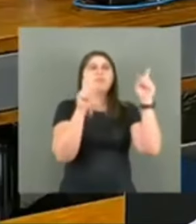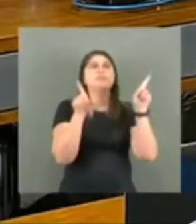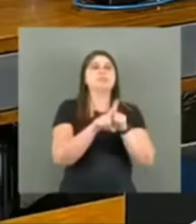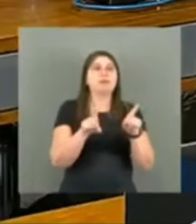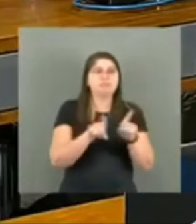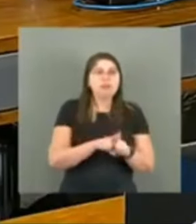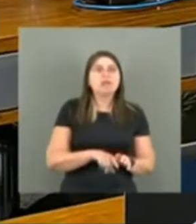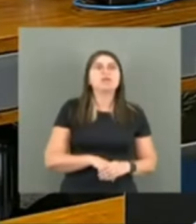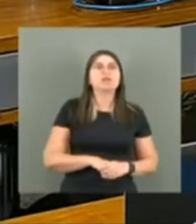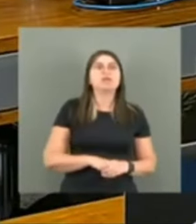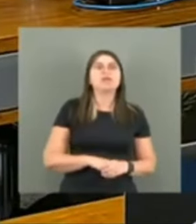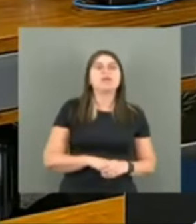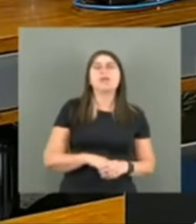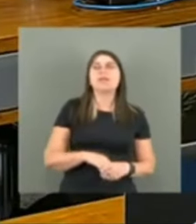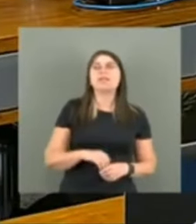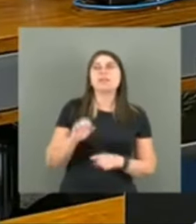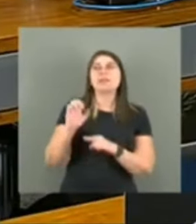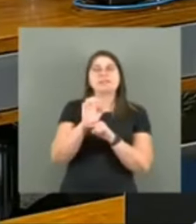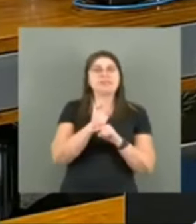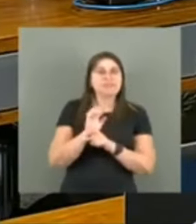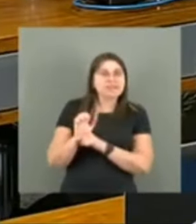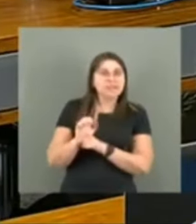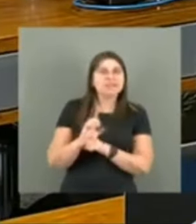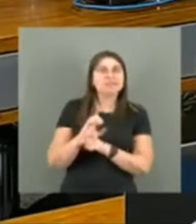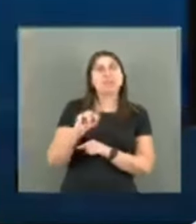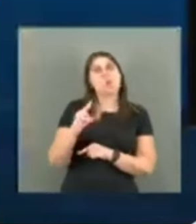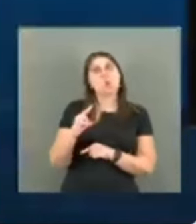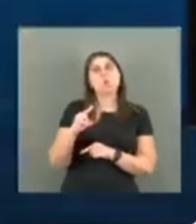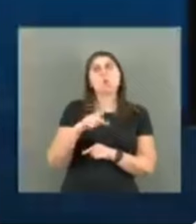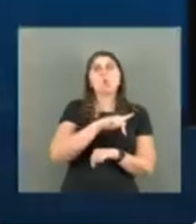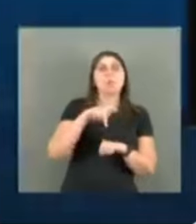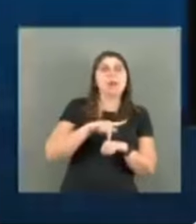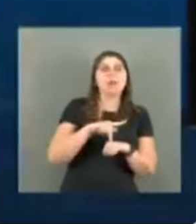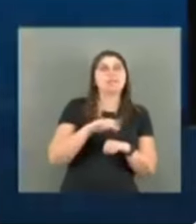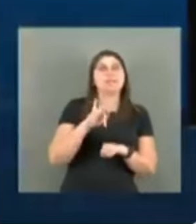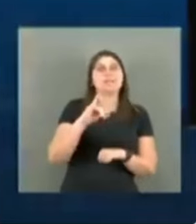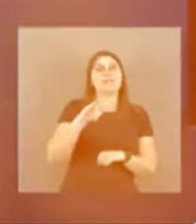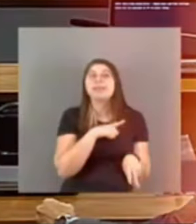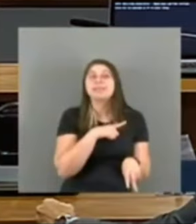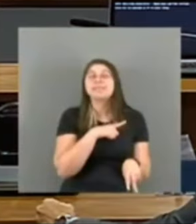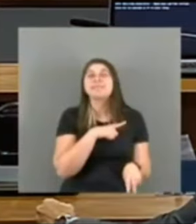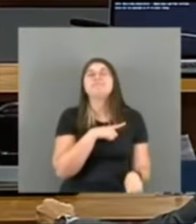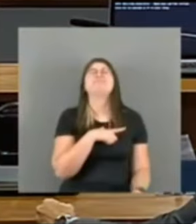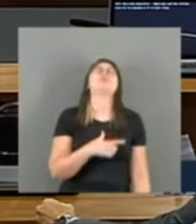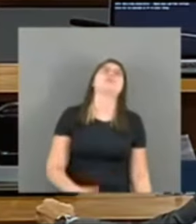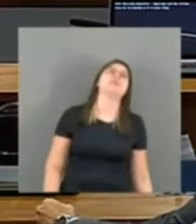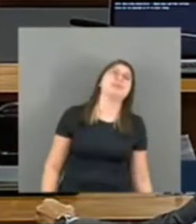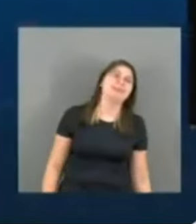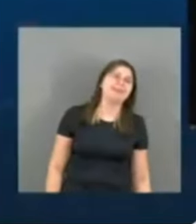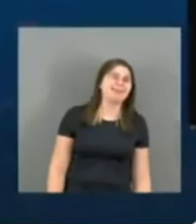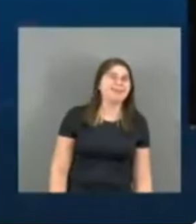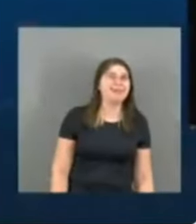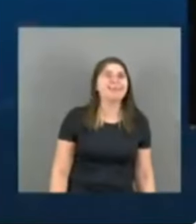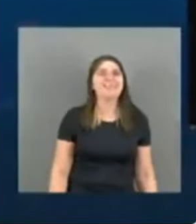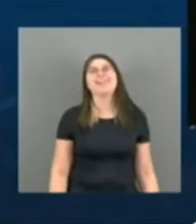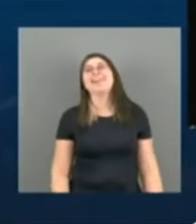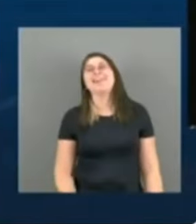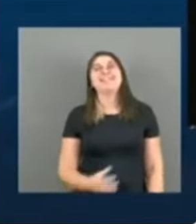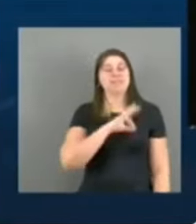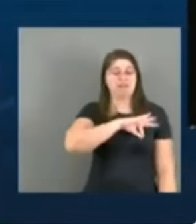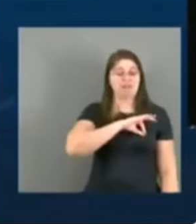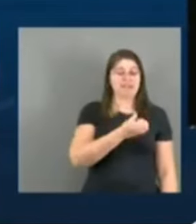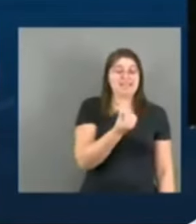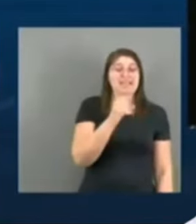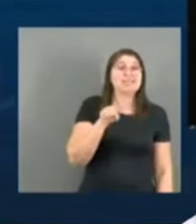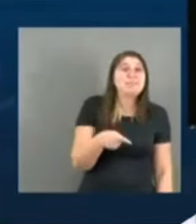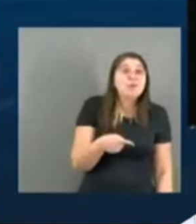Árbitros de federação ou árbitros confederação e FIFA? Os dois. Se o árbitro com 6 mil pega 50,